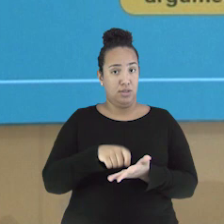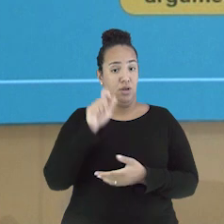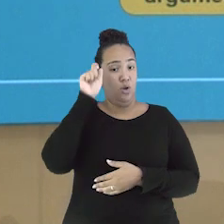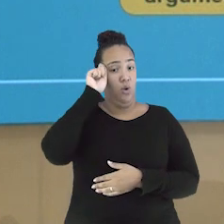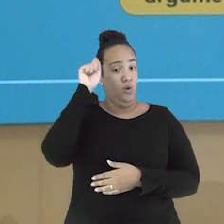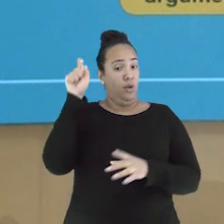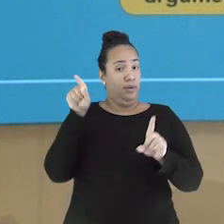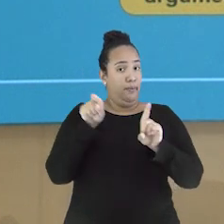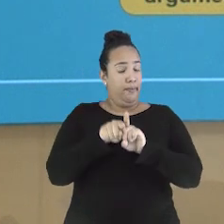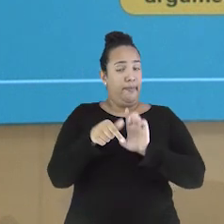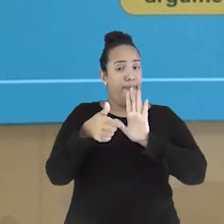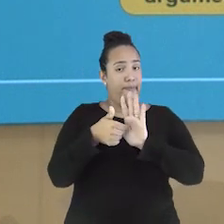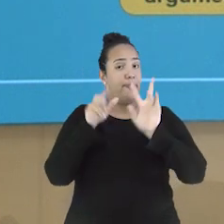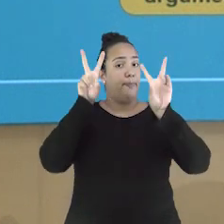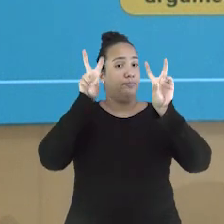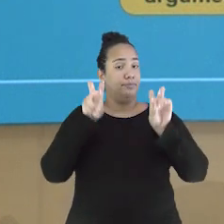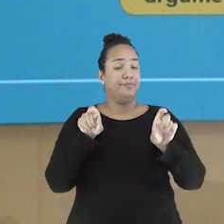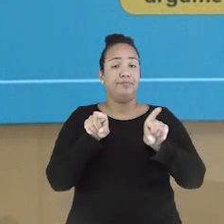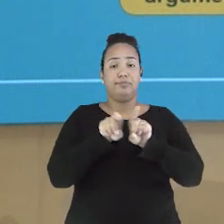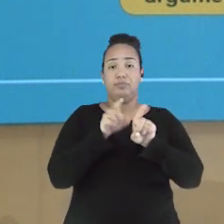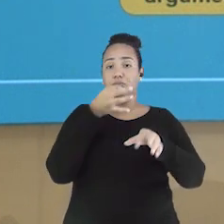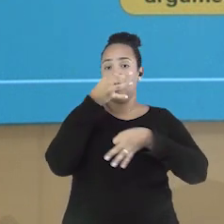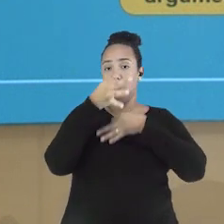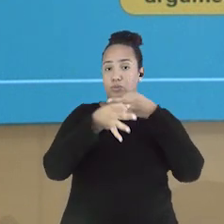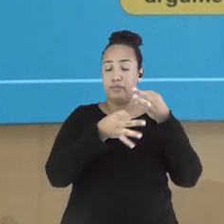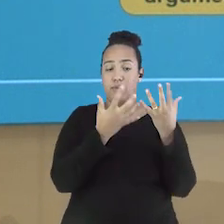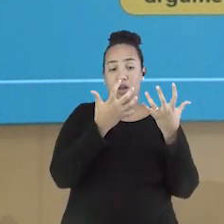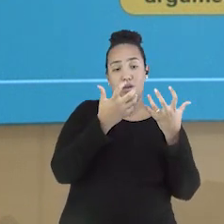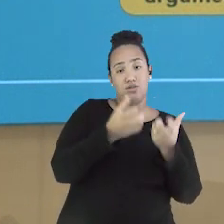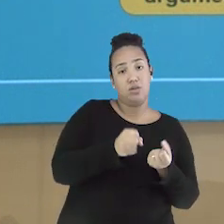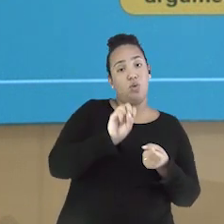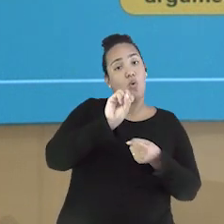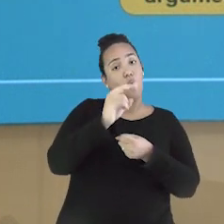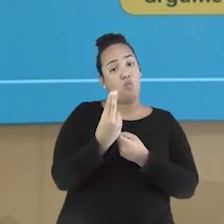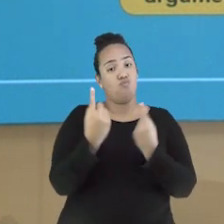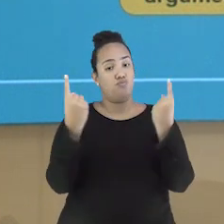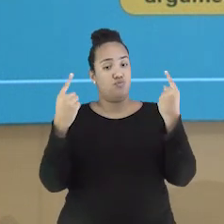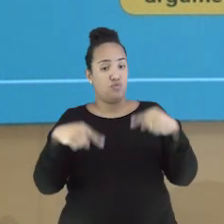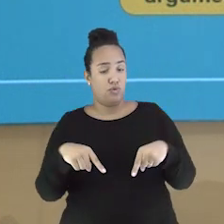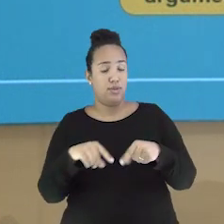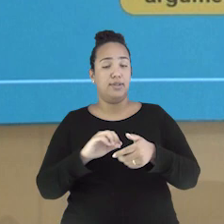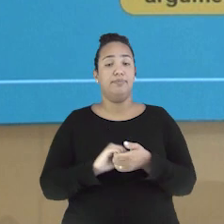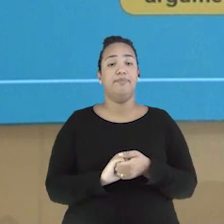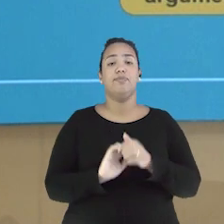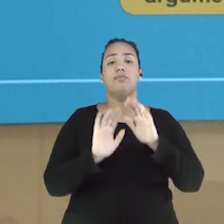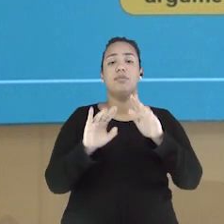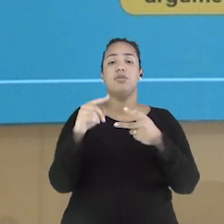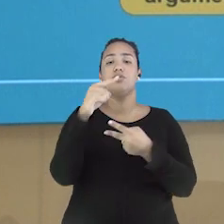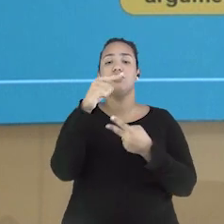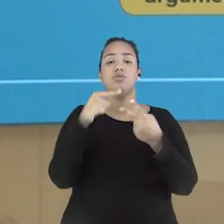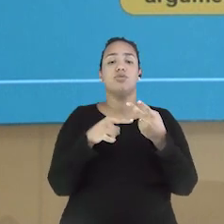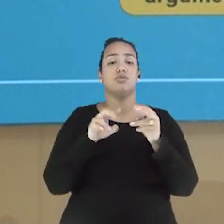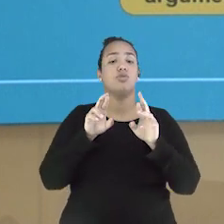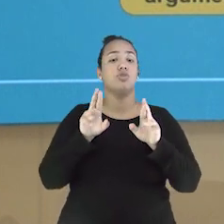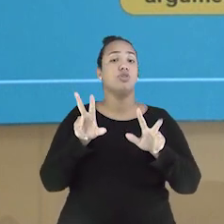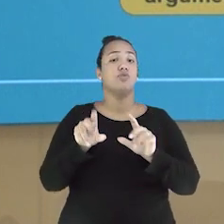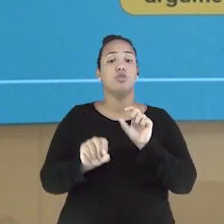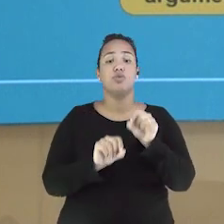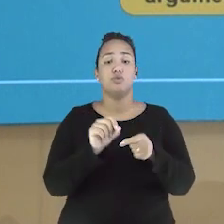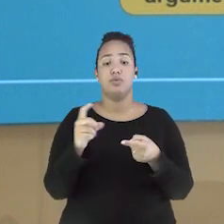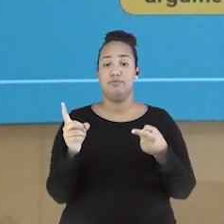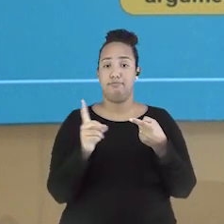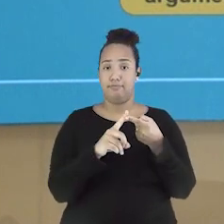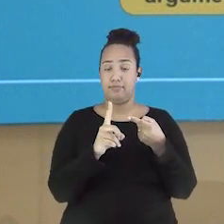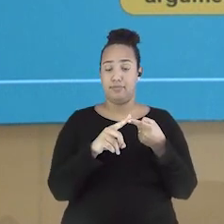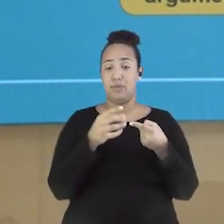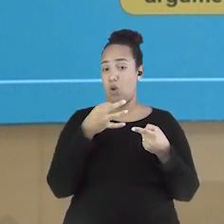seu autor deve apresentar um tema e argumentar contra ou a favor. A diferença entre esses dois gêneros é que no editorial temos a presença